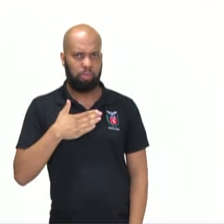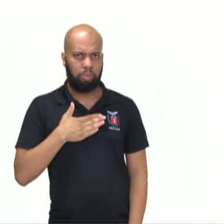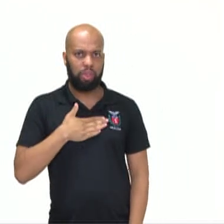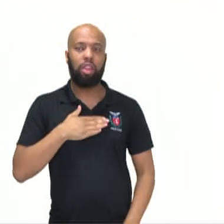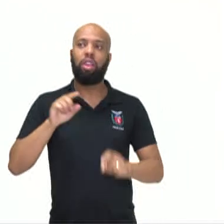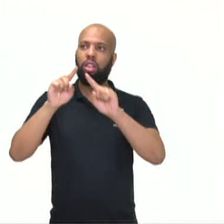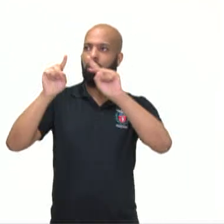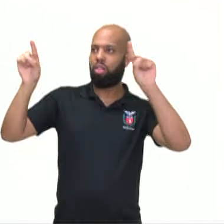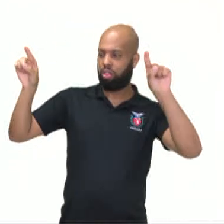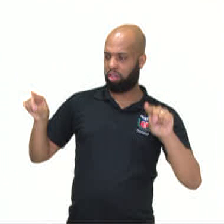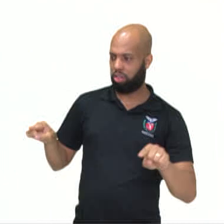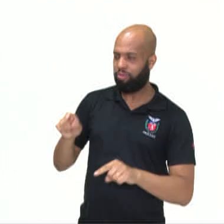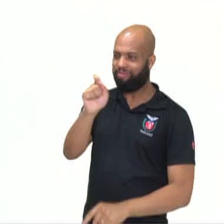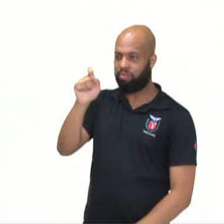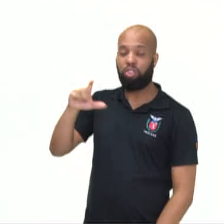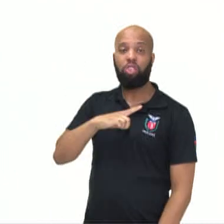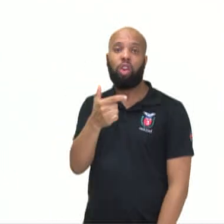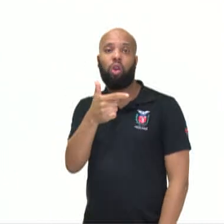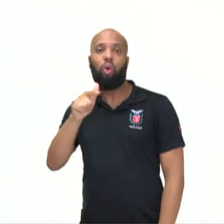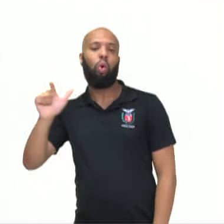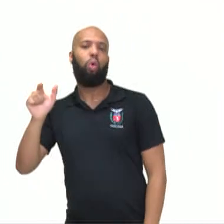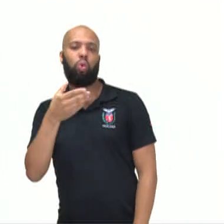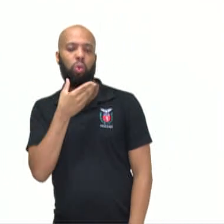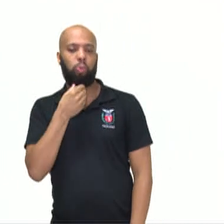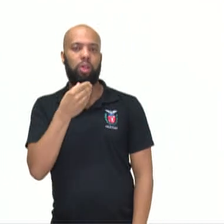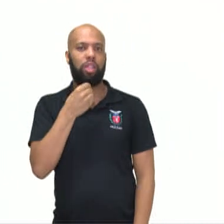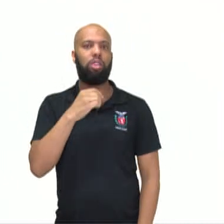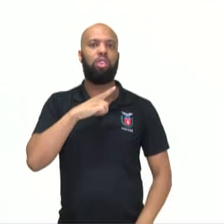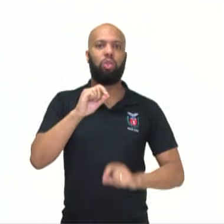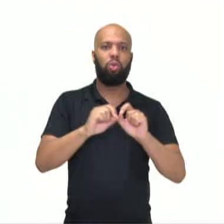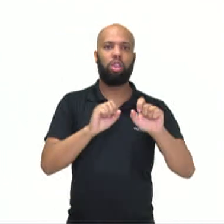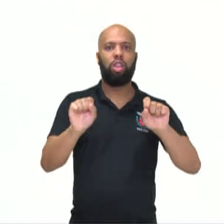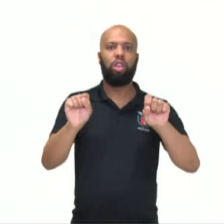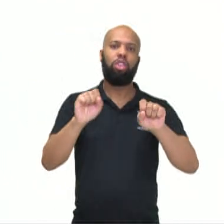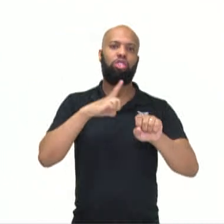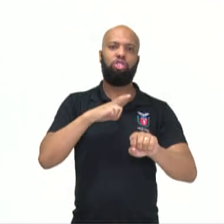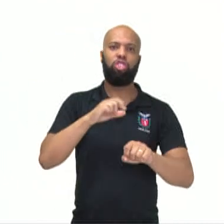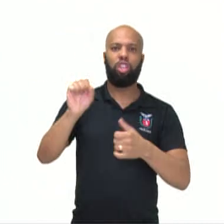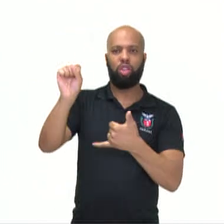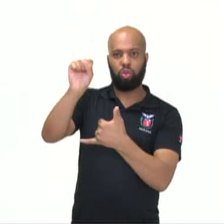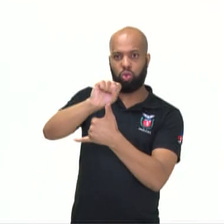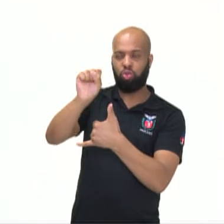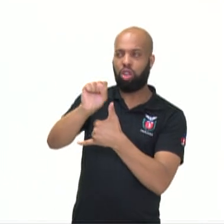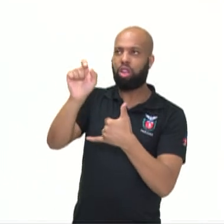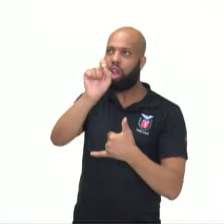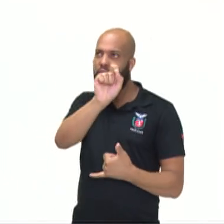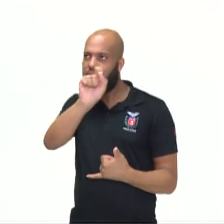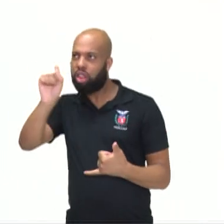quadro negro, outro menino tinha acabado de grifar os sujeitos das orações que Márcia pedira.